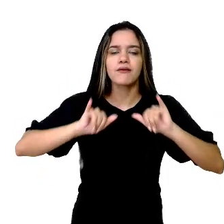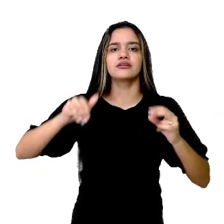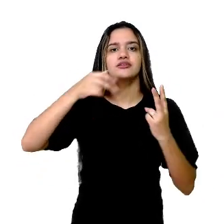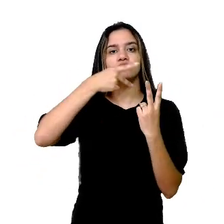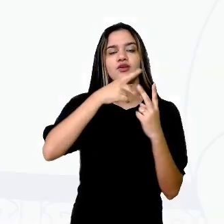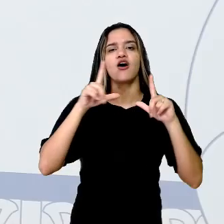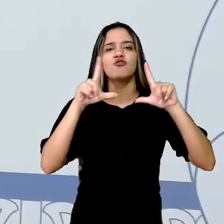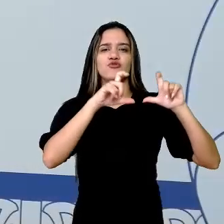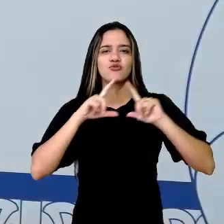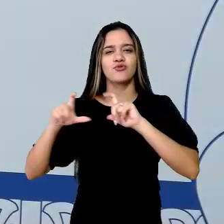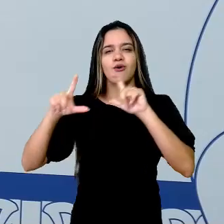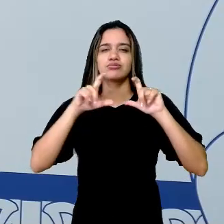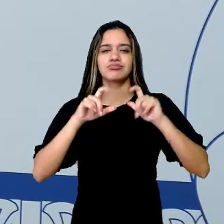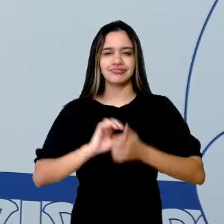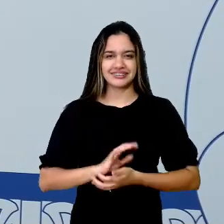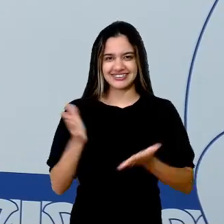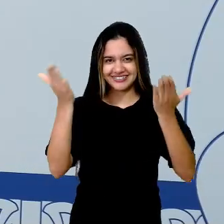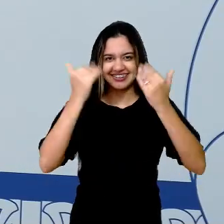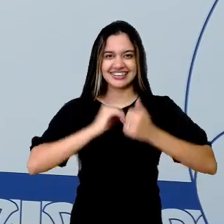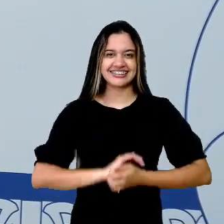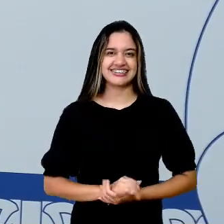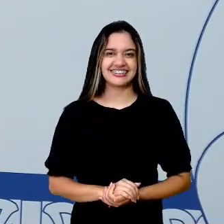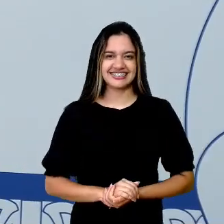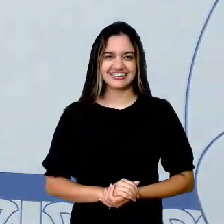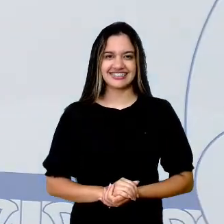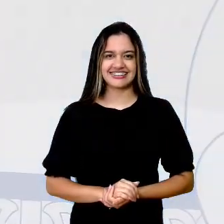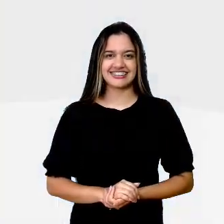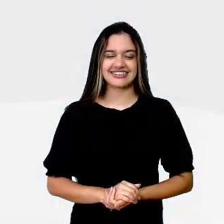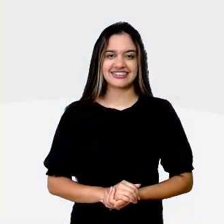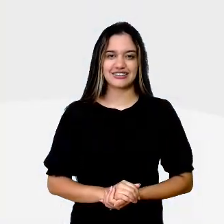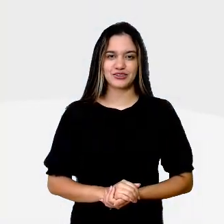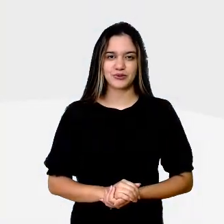foto etc vem comigo Nessa